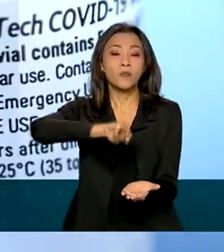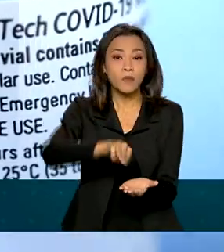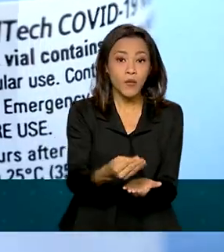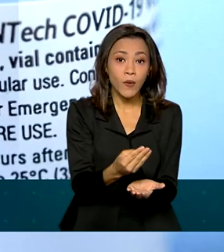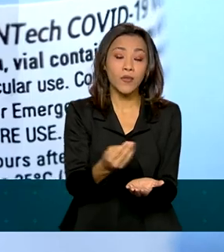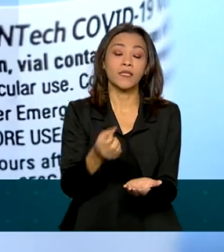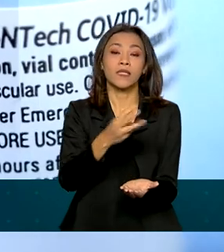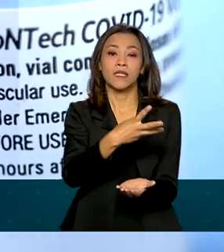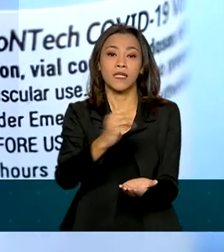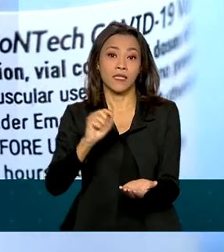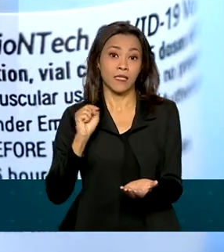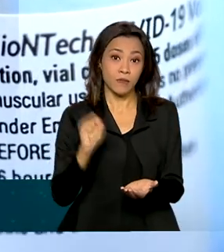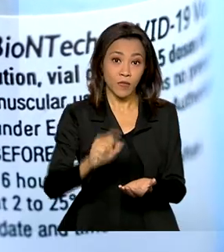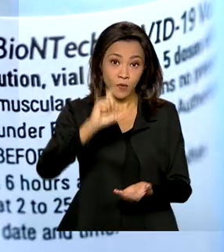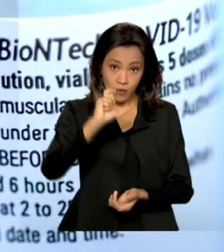mil doses do imunizante.